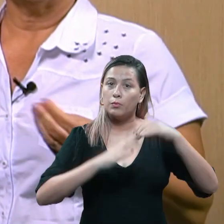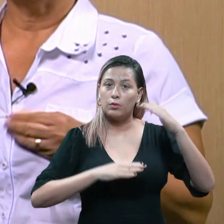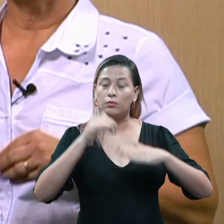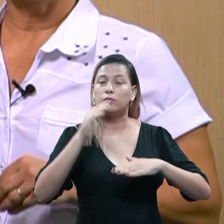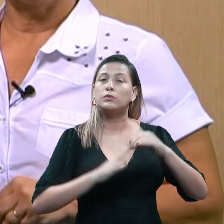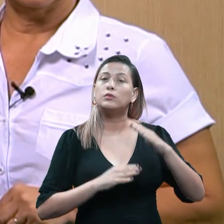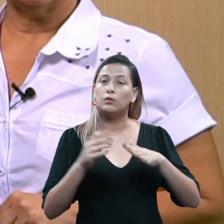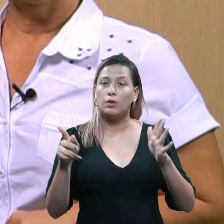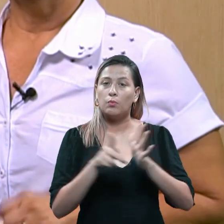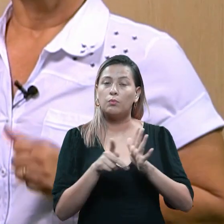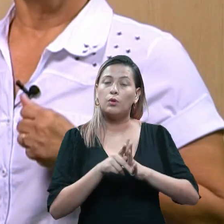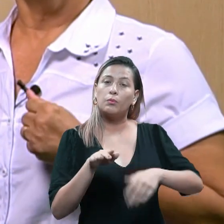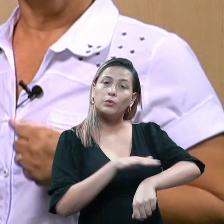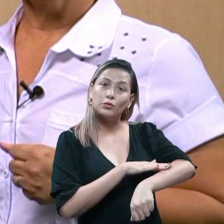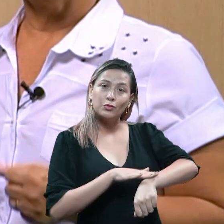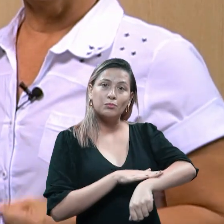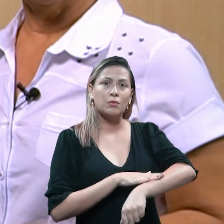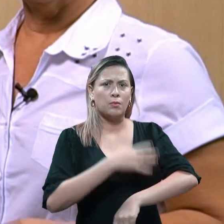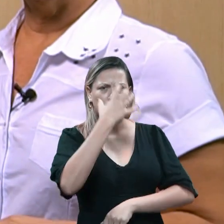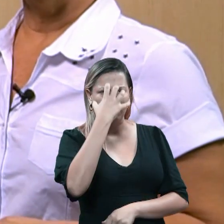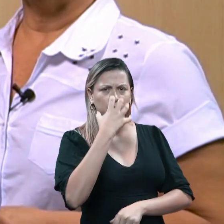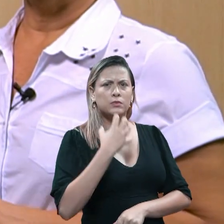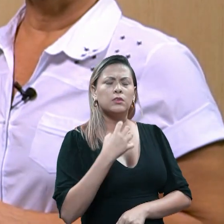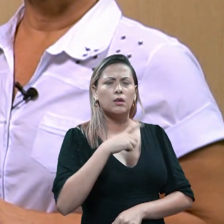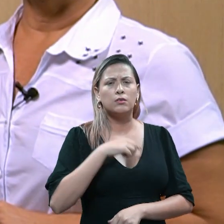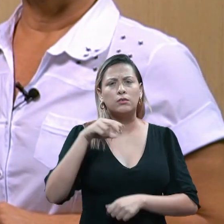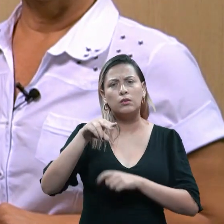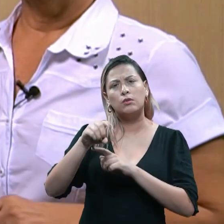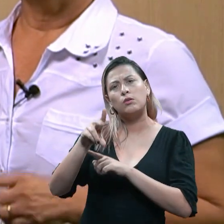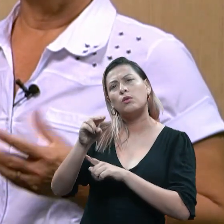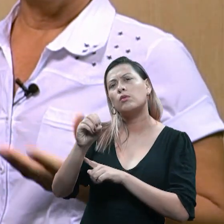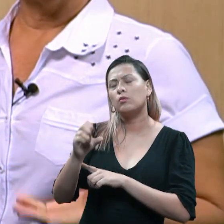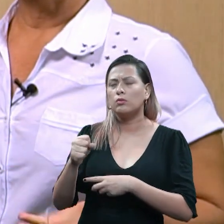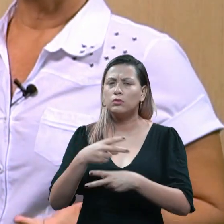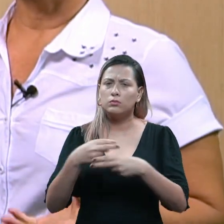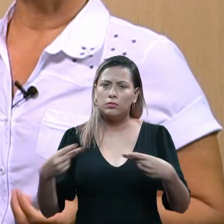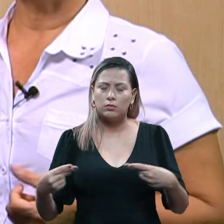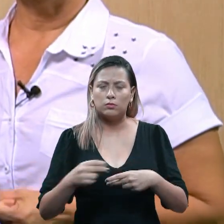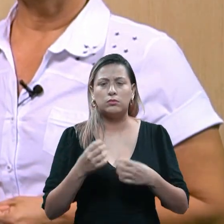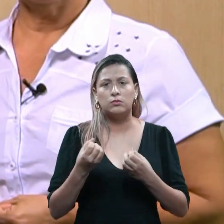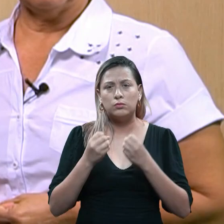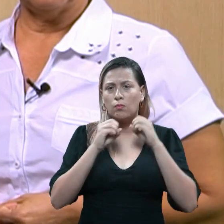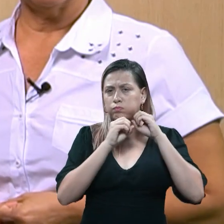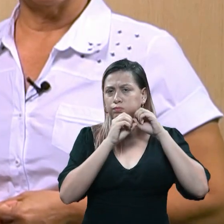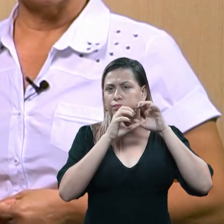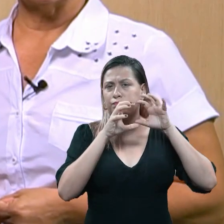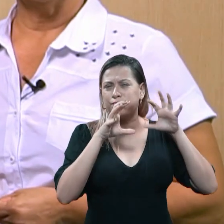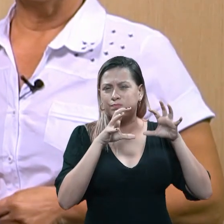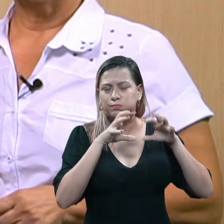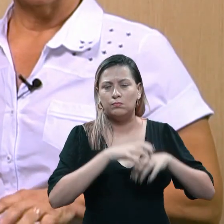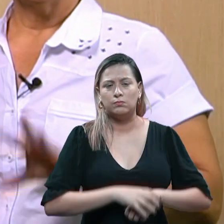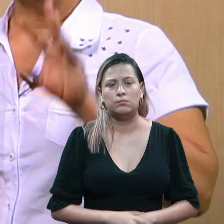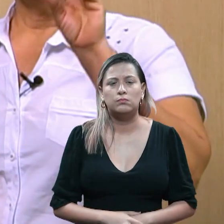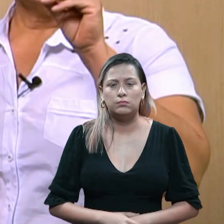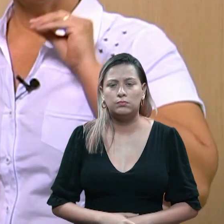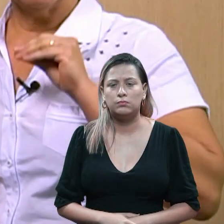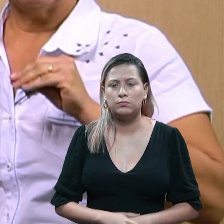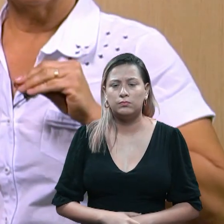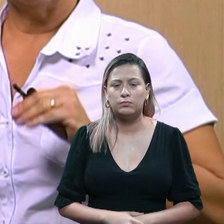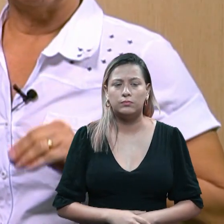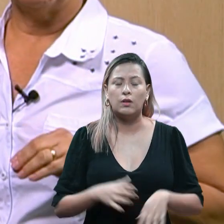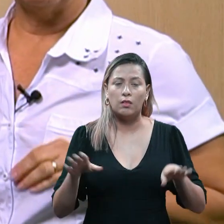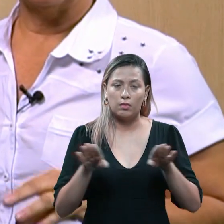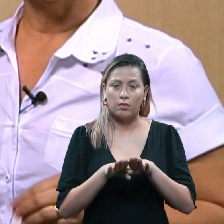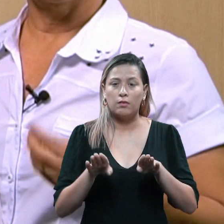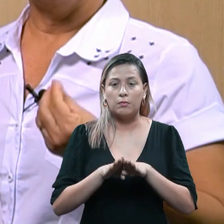ser uma forma severa, com múltiplos nódulos inflamatórios, formação de abscessos e fístulas. Existe uma